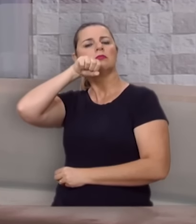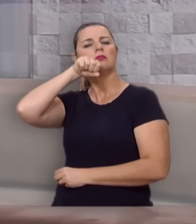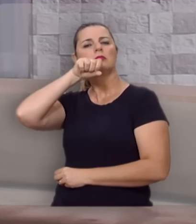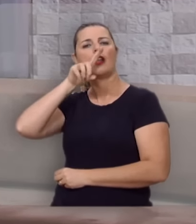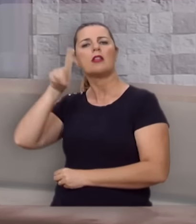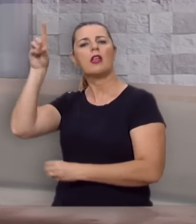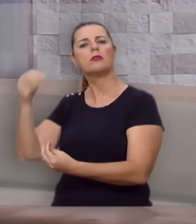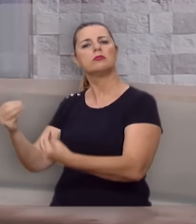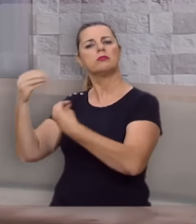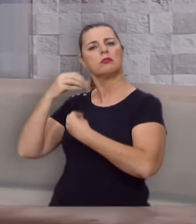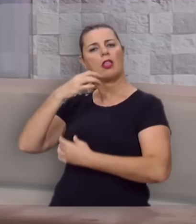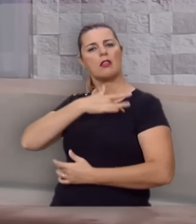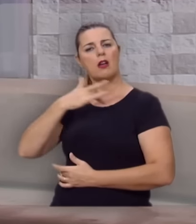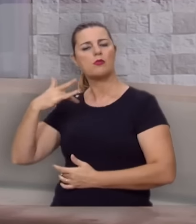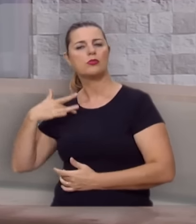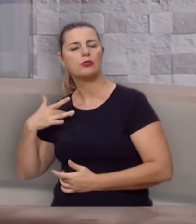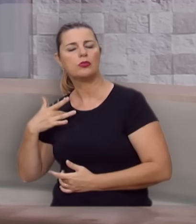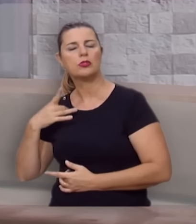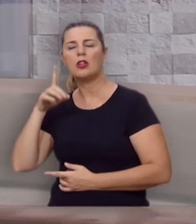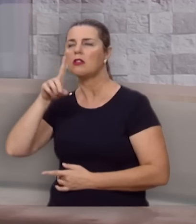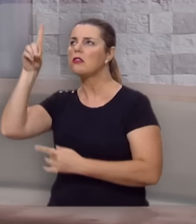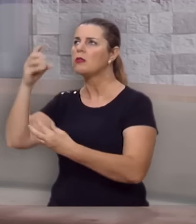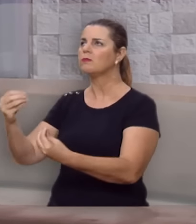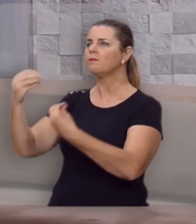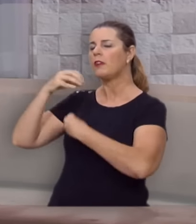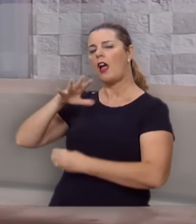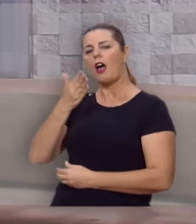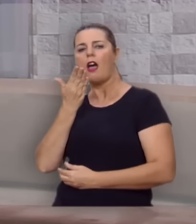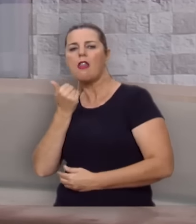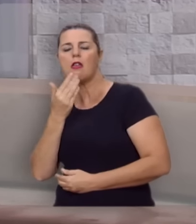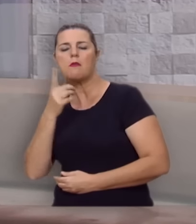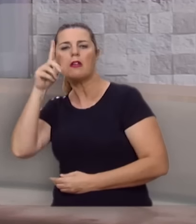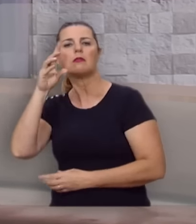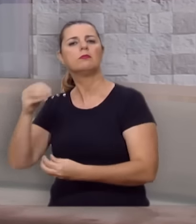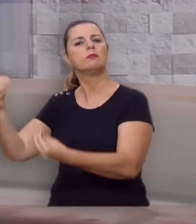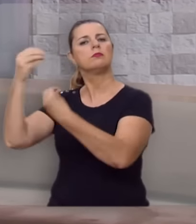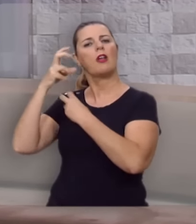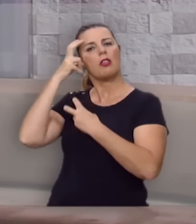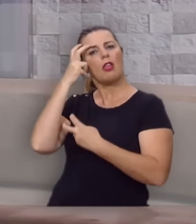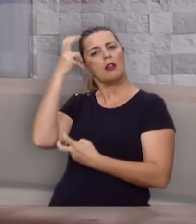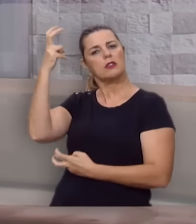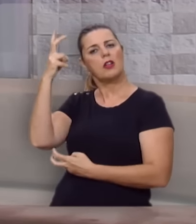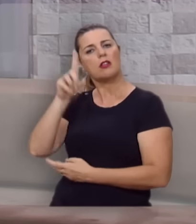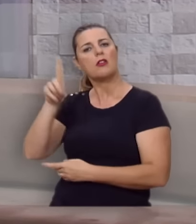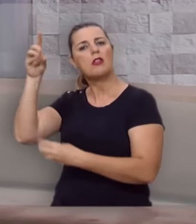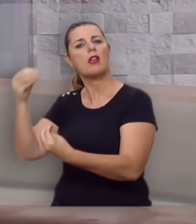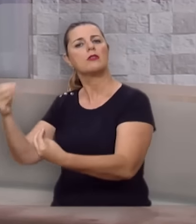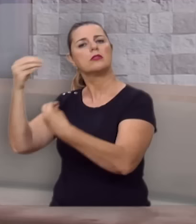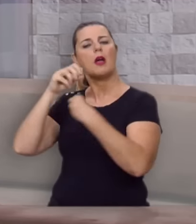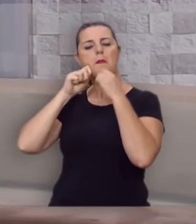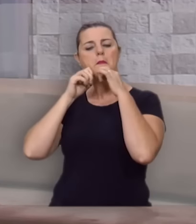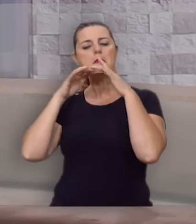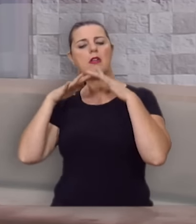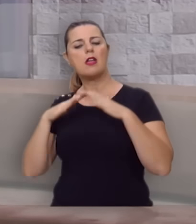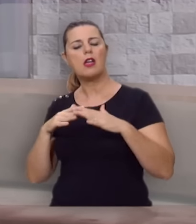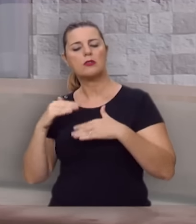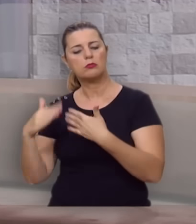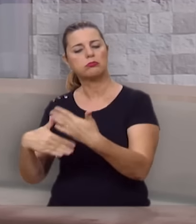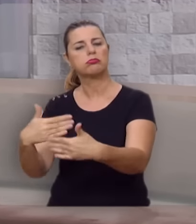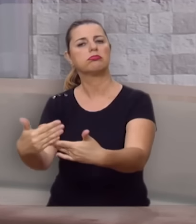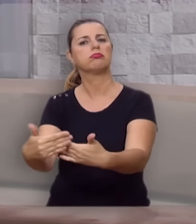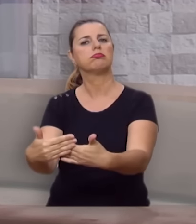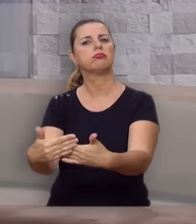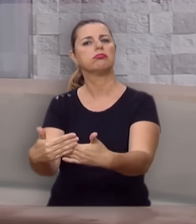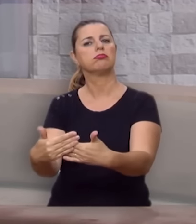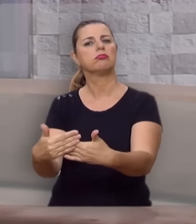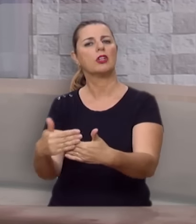respiração, é ele quem nos dá a saúde, é ele quem nos dá o alimento, é ele quem nos dá a inteligência, é ele que nos dá a bênção de